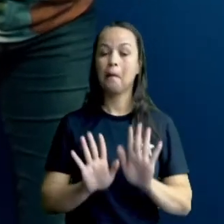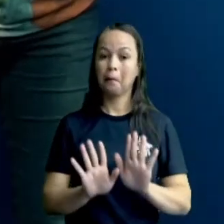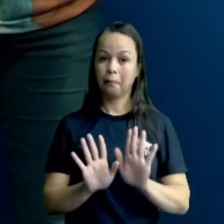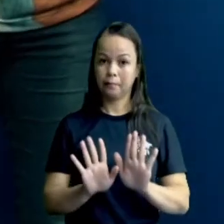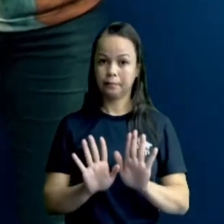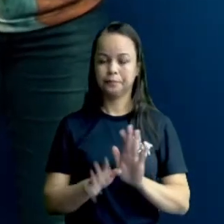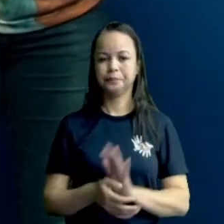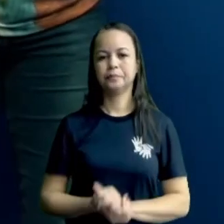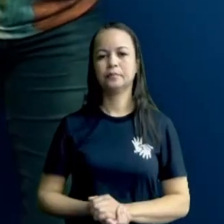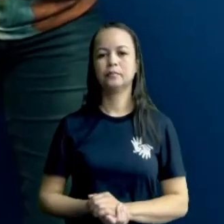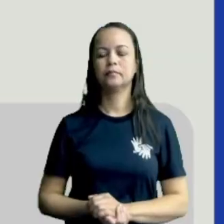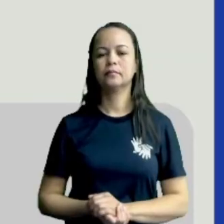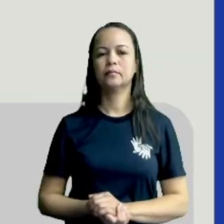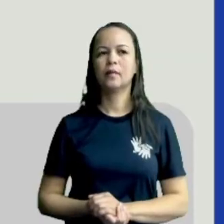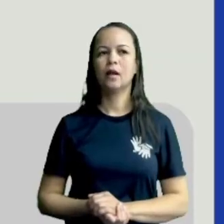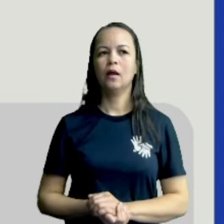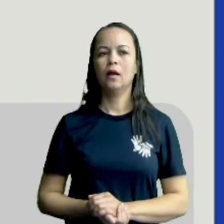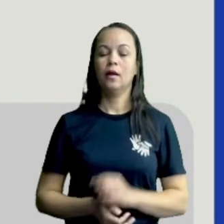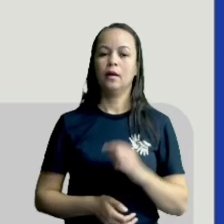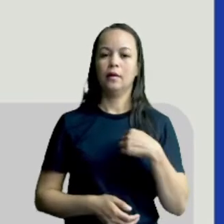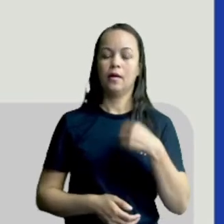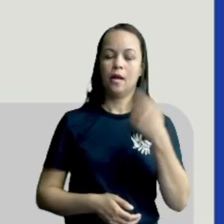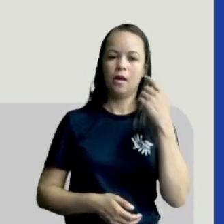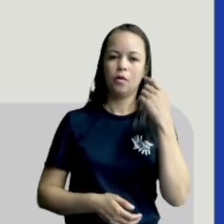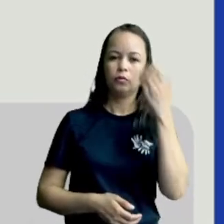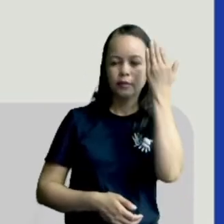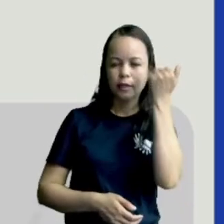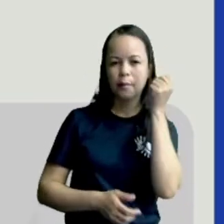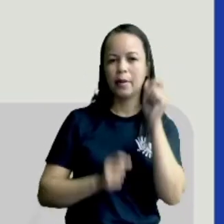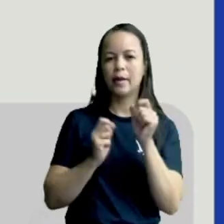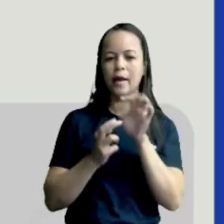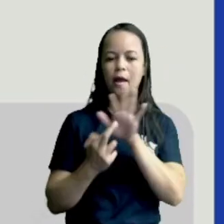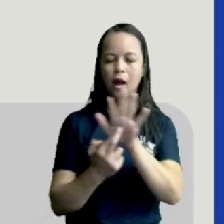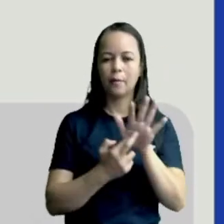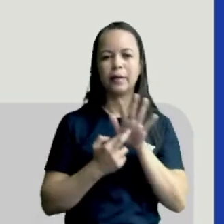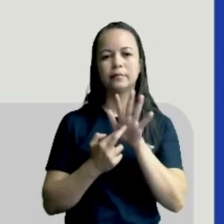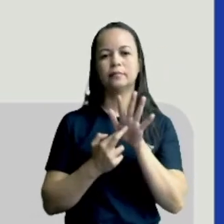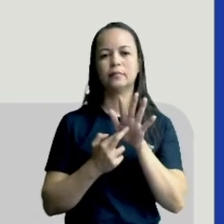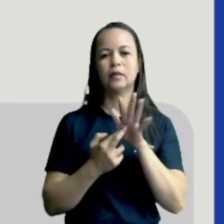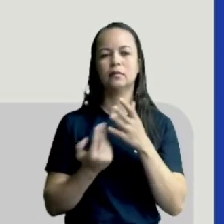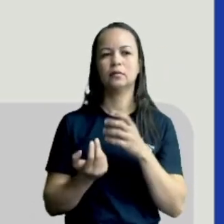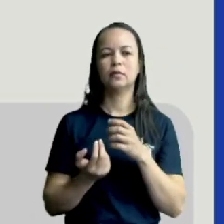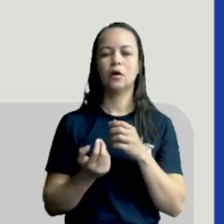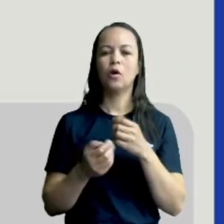Mas, para eu saber essa representação, então eu vou de